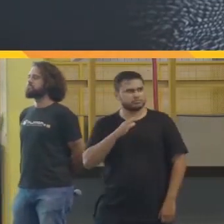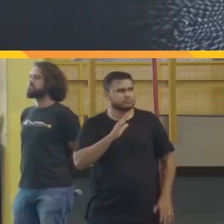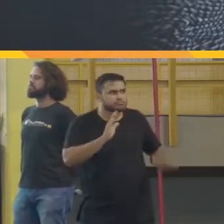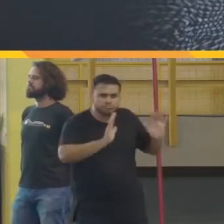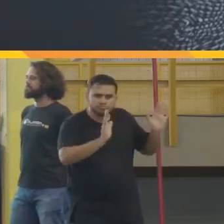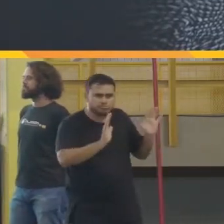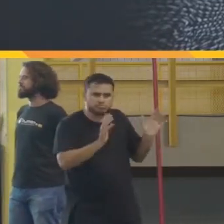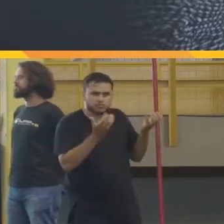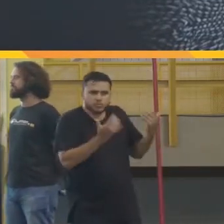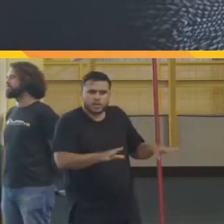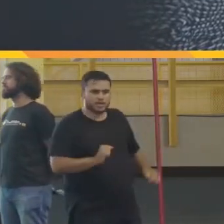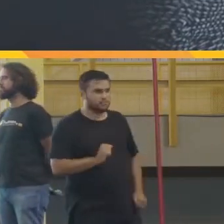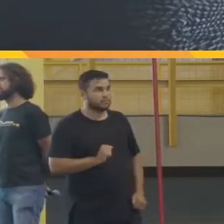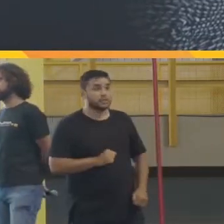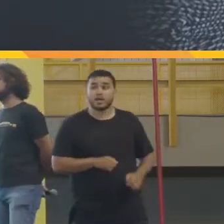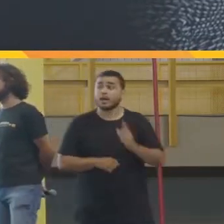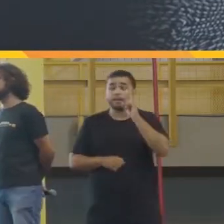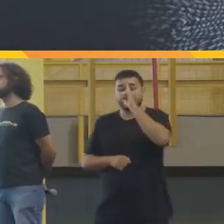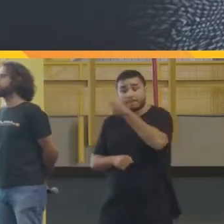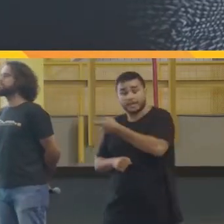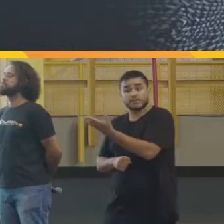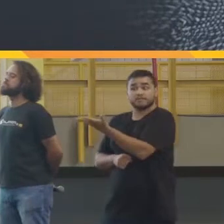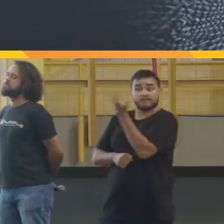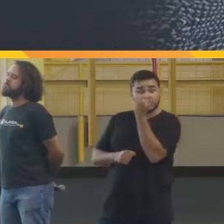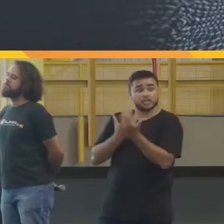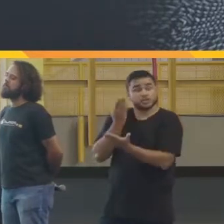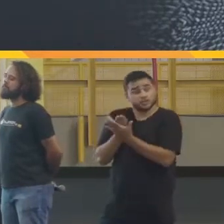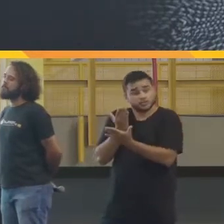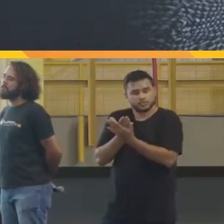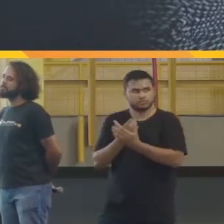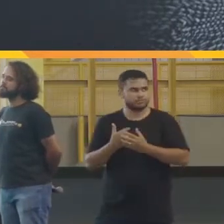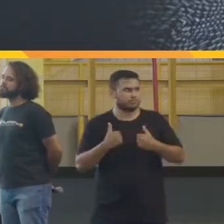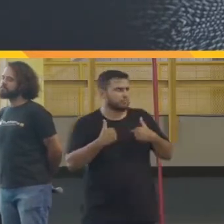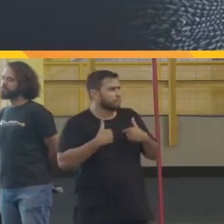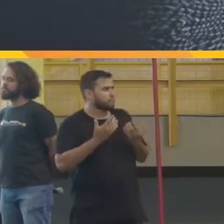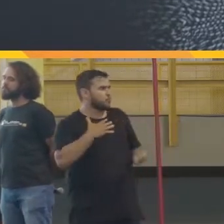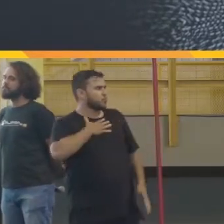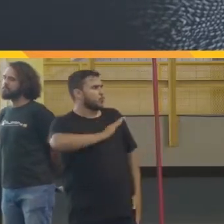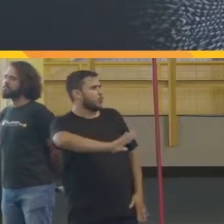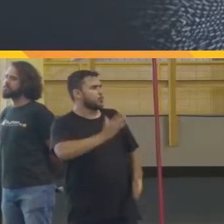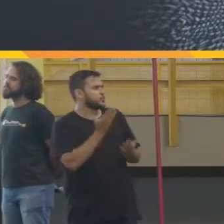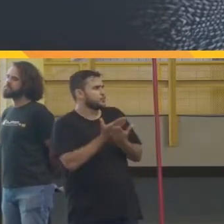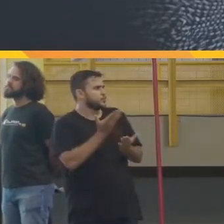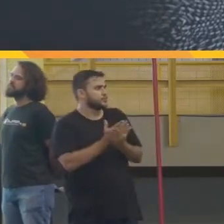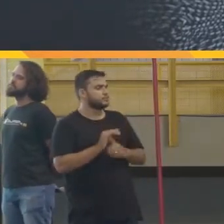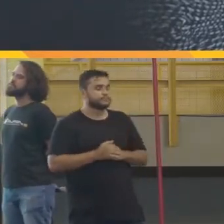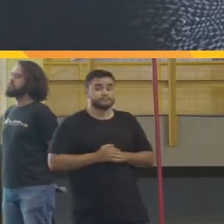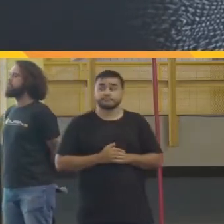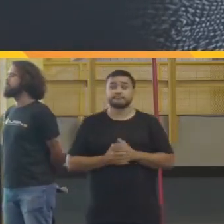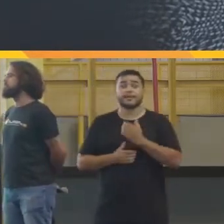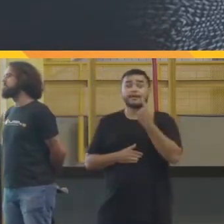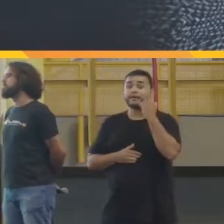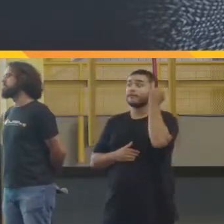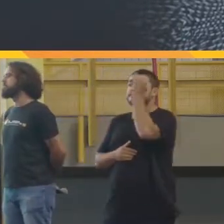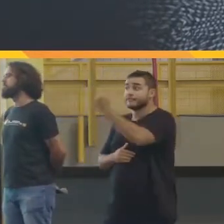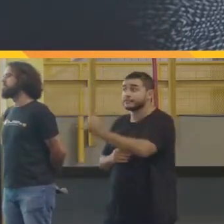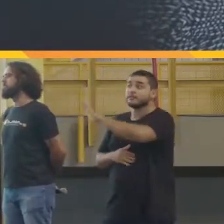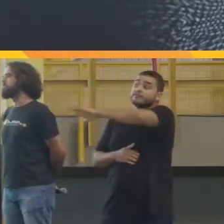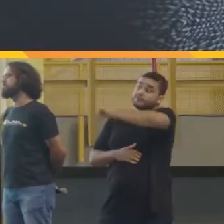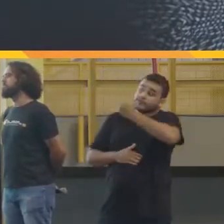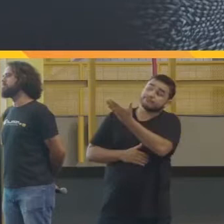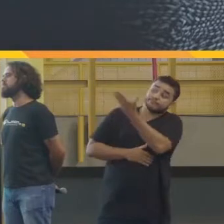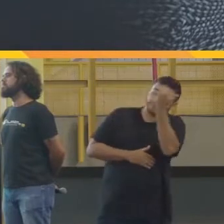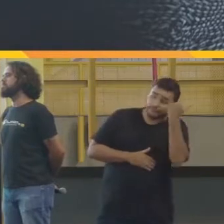Mandam a segunda carta: Dom Pedro, volte, que agora o seu pai está doente. Aí ele responde: eu não sou